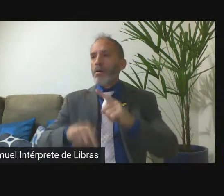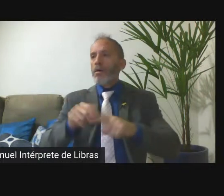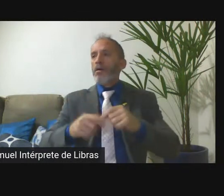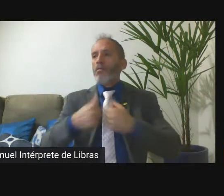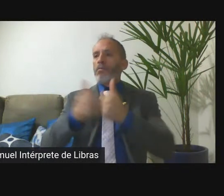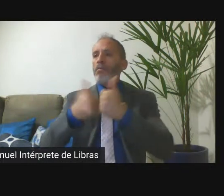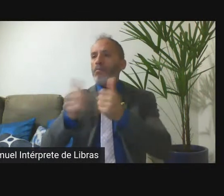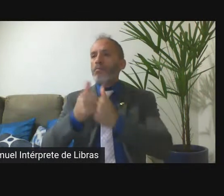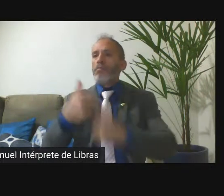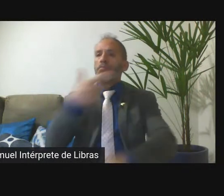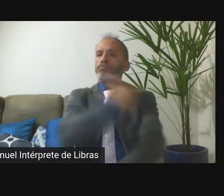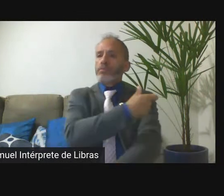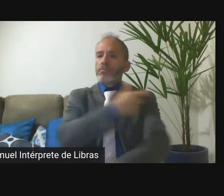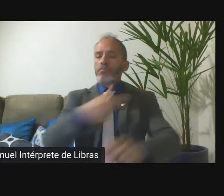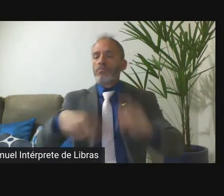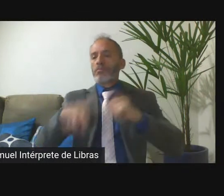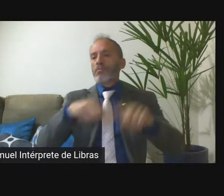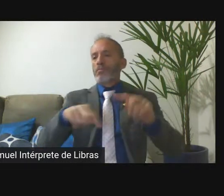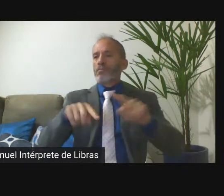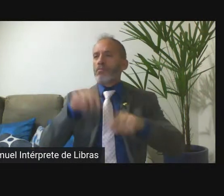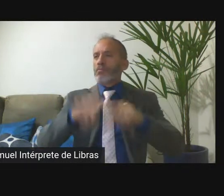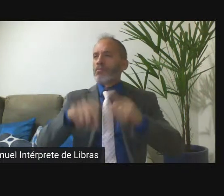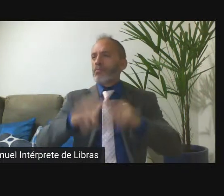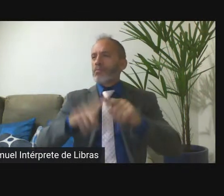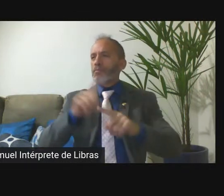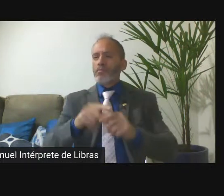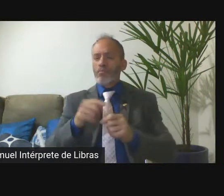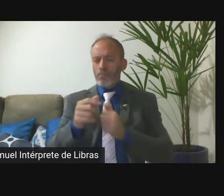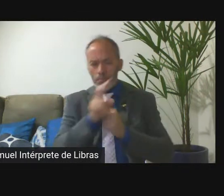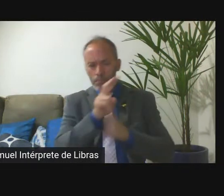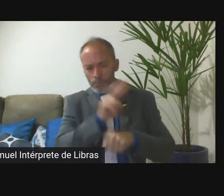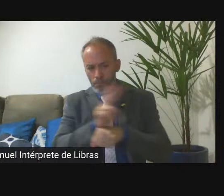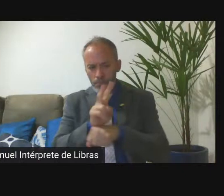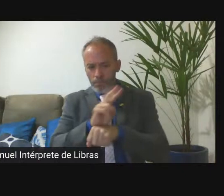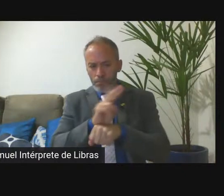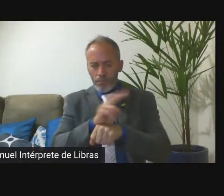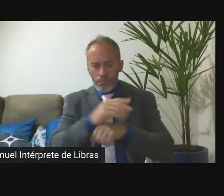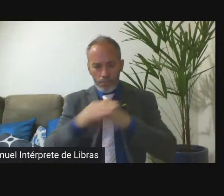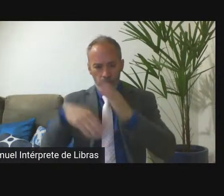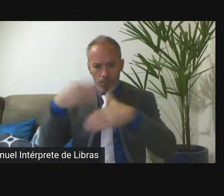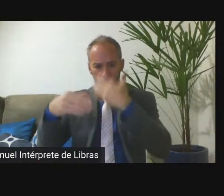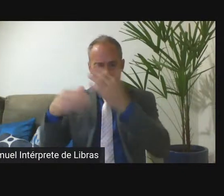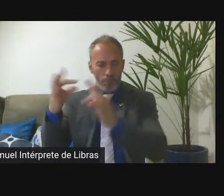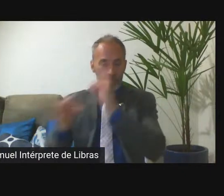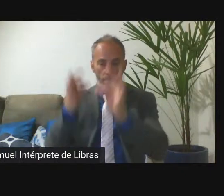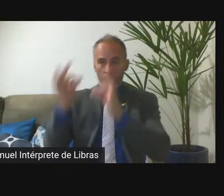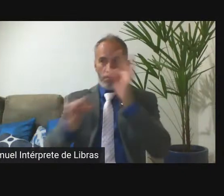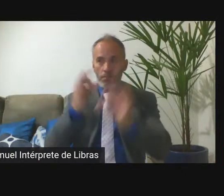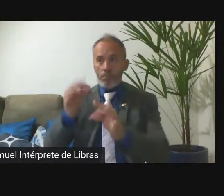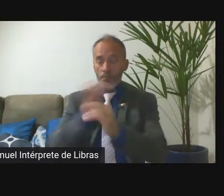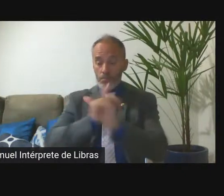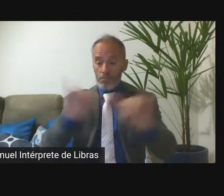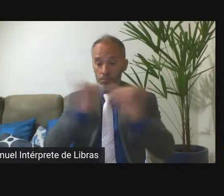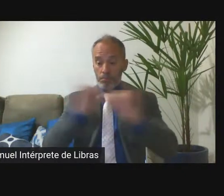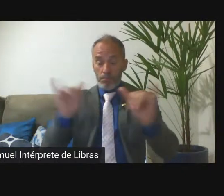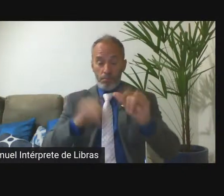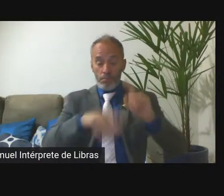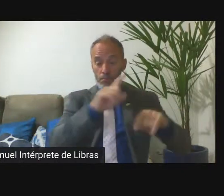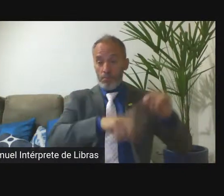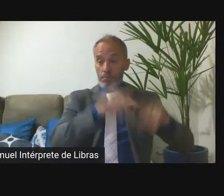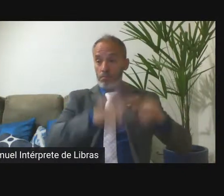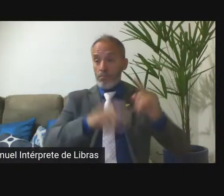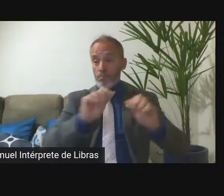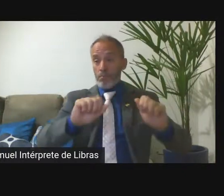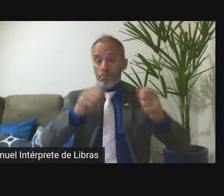de vacinas, equipamentos e instrumentos para acompanhar os avanços da tecnologia de informação, equipamentos para